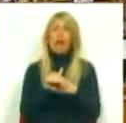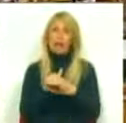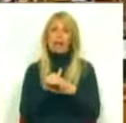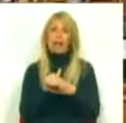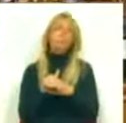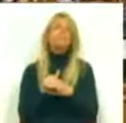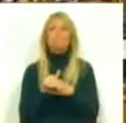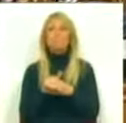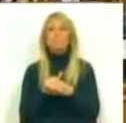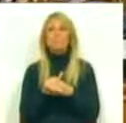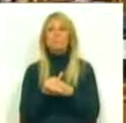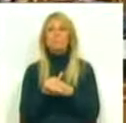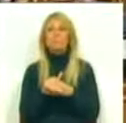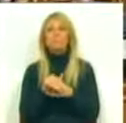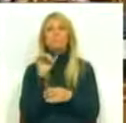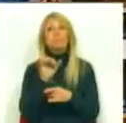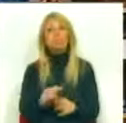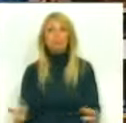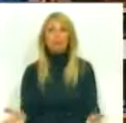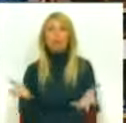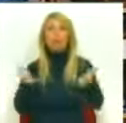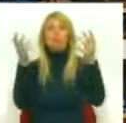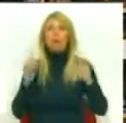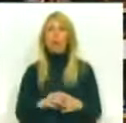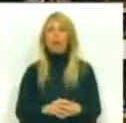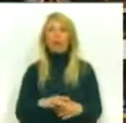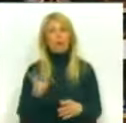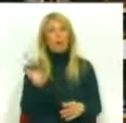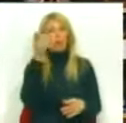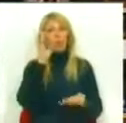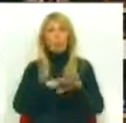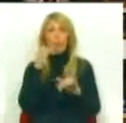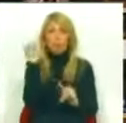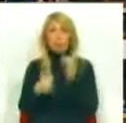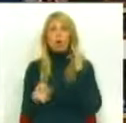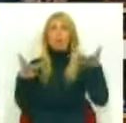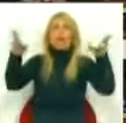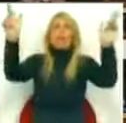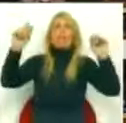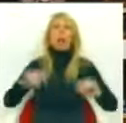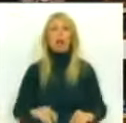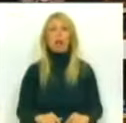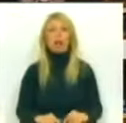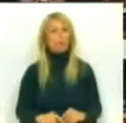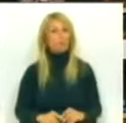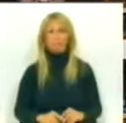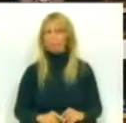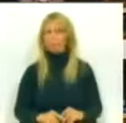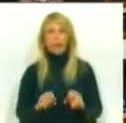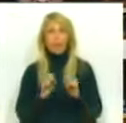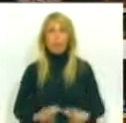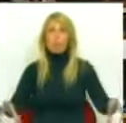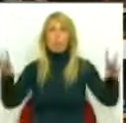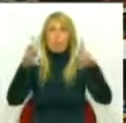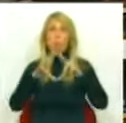carta que foi impulsionada não por um perigoso liberal, mas pelo novo guru do